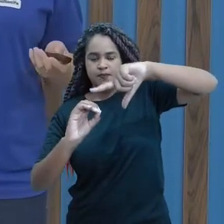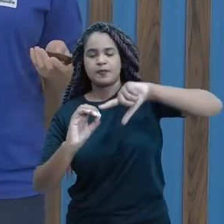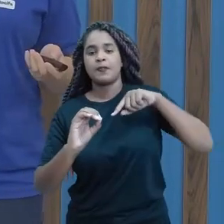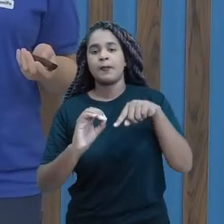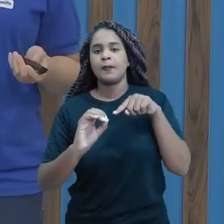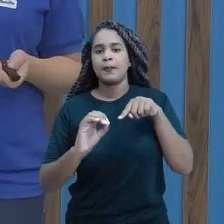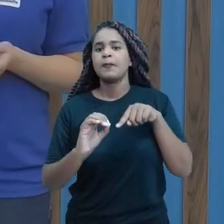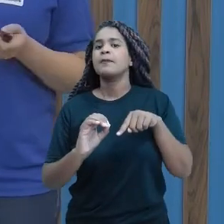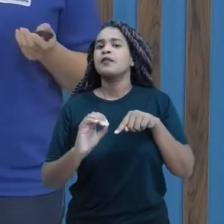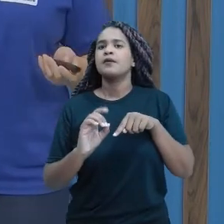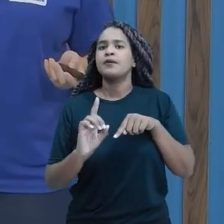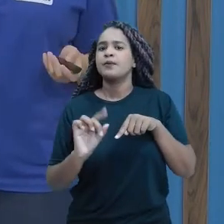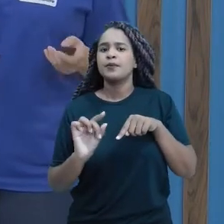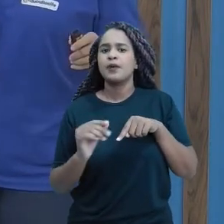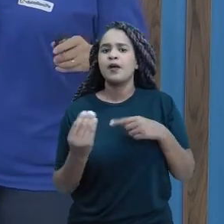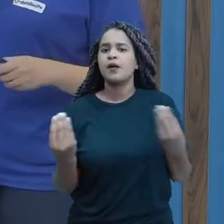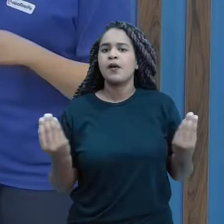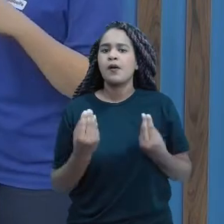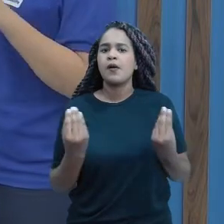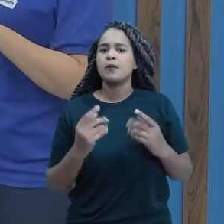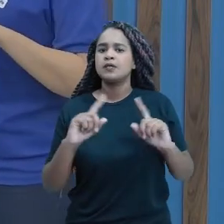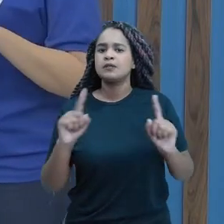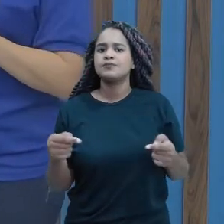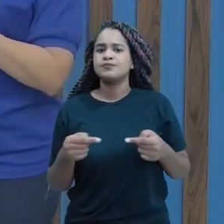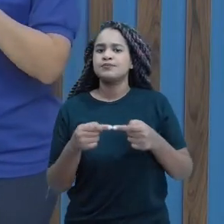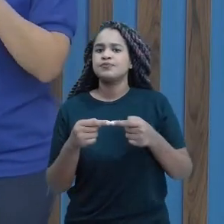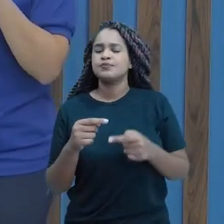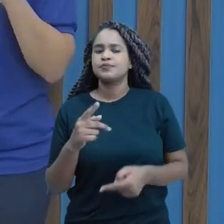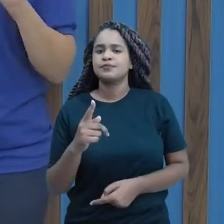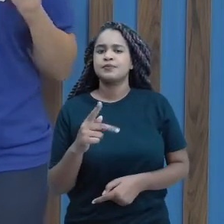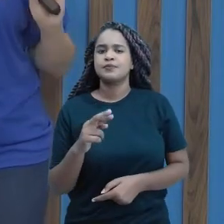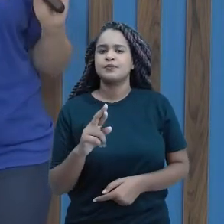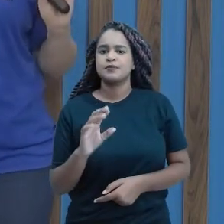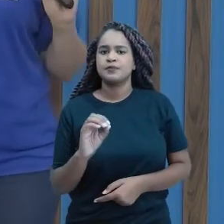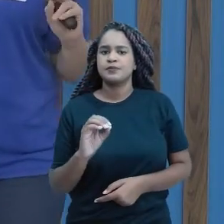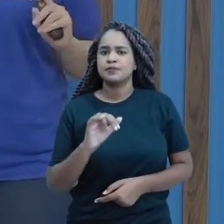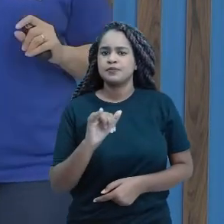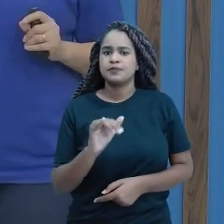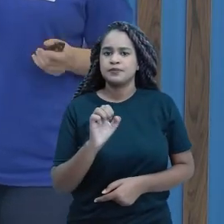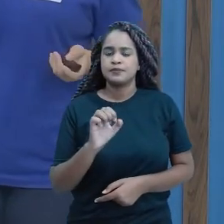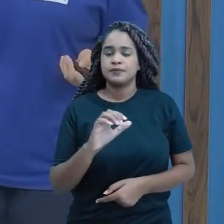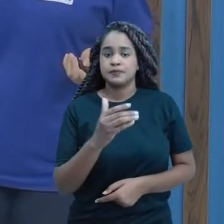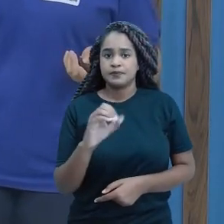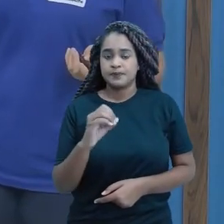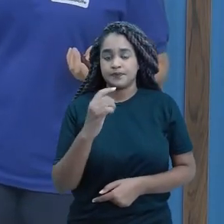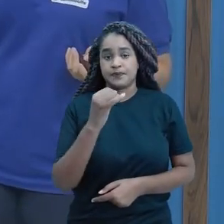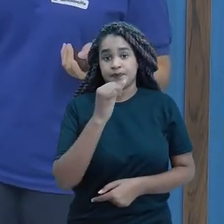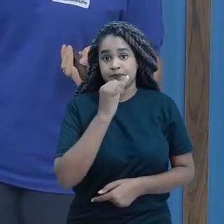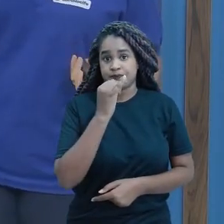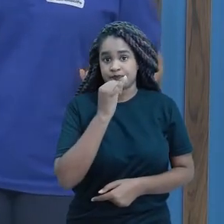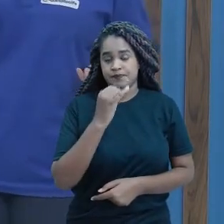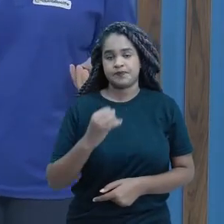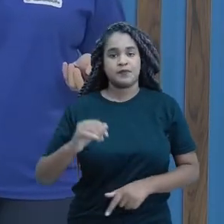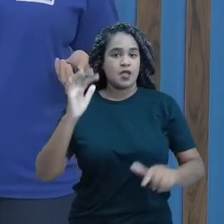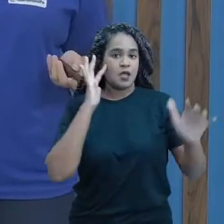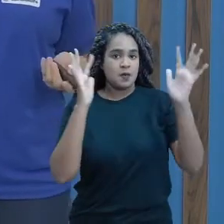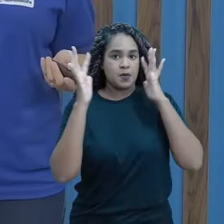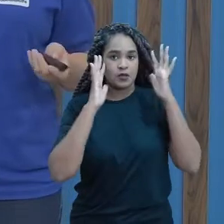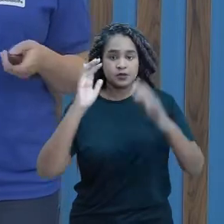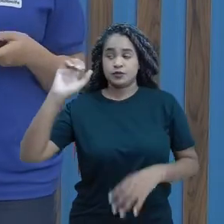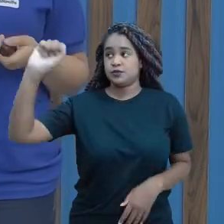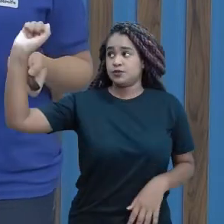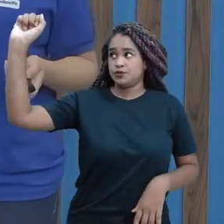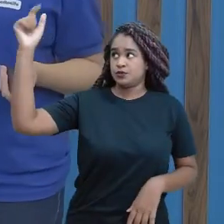né? Como que a gente vai identificar essa relação de projeção? Imagina que a gente tem ali um sol, e esse sol ele está incidindo seus raios